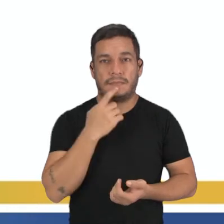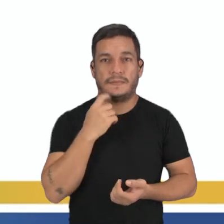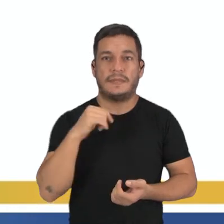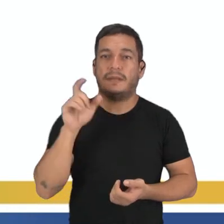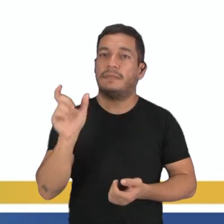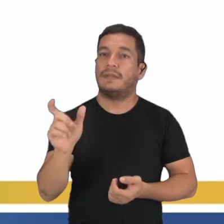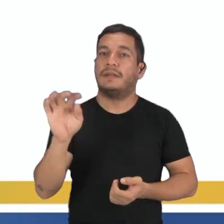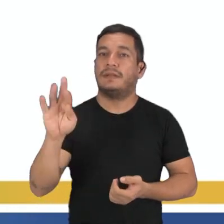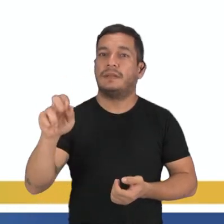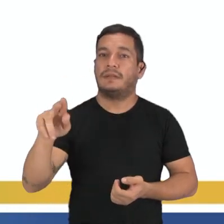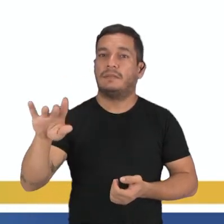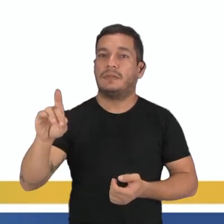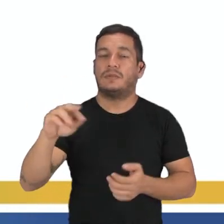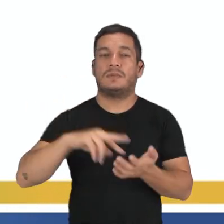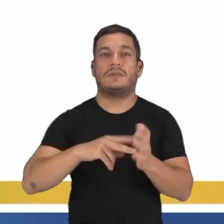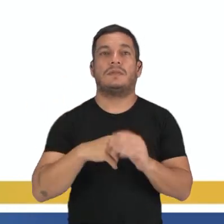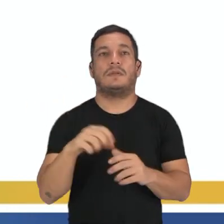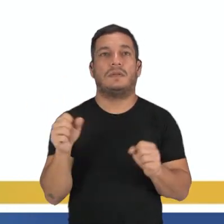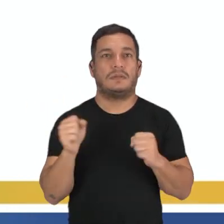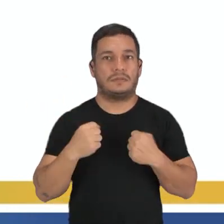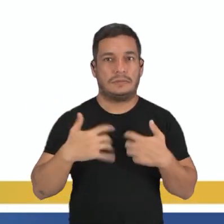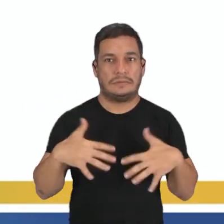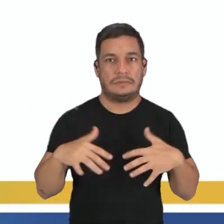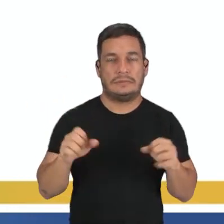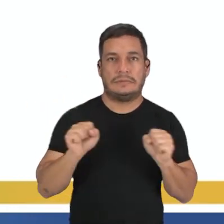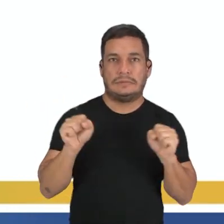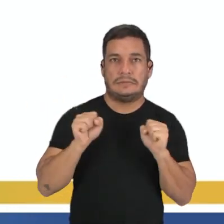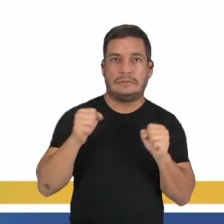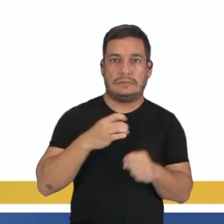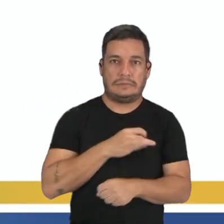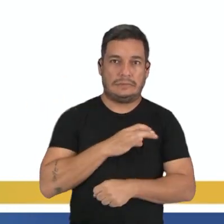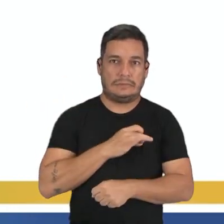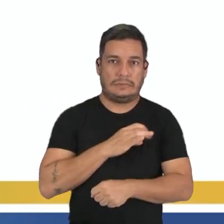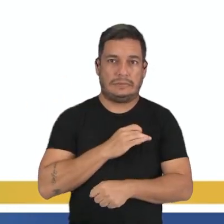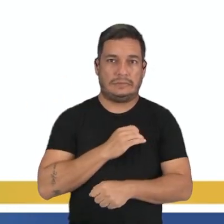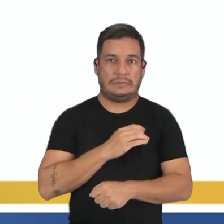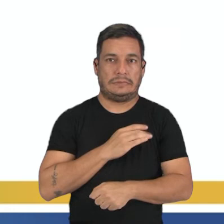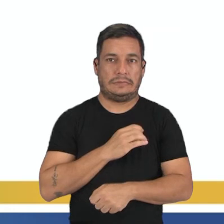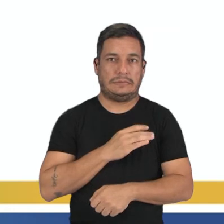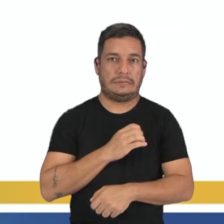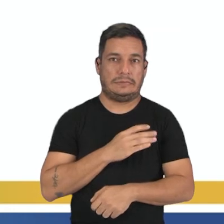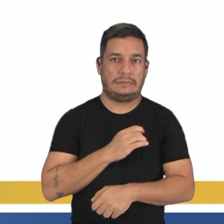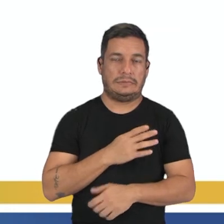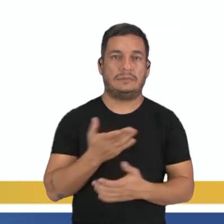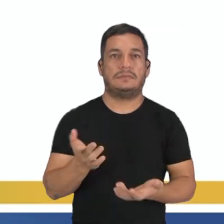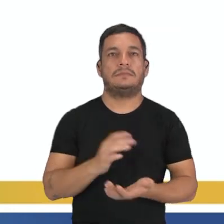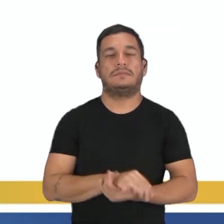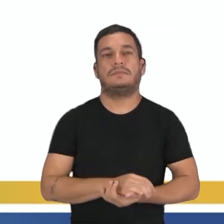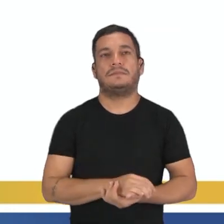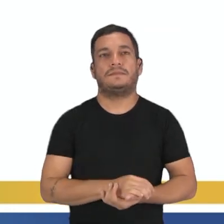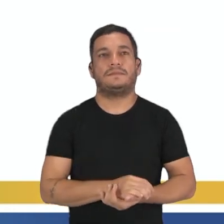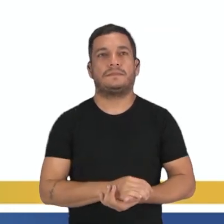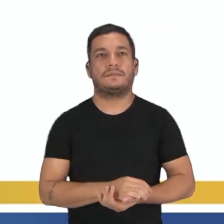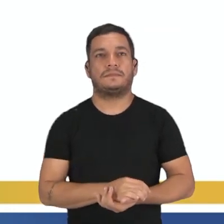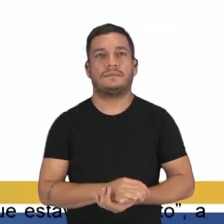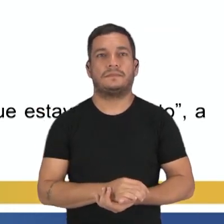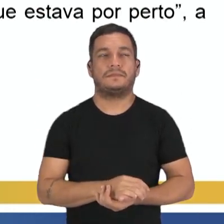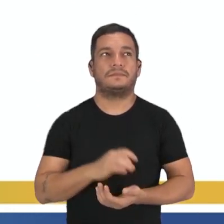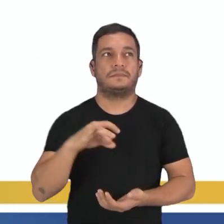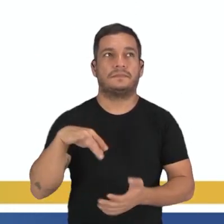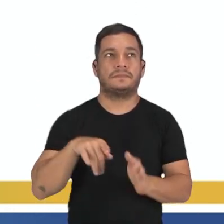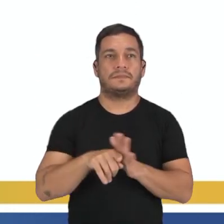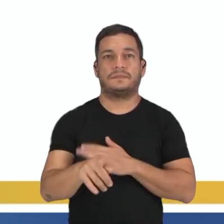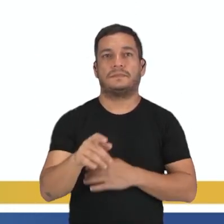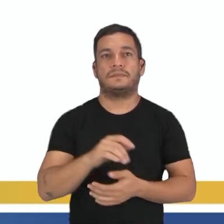palavra tremidos ela tem o sentido de apavorado com medo ou receoso Ok vamos a nossa última